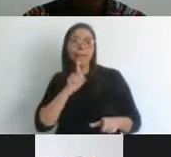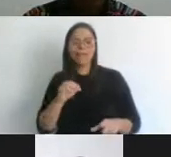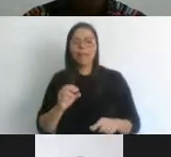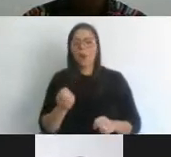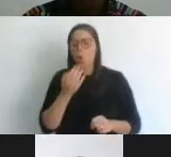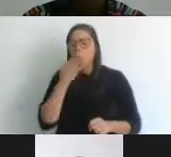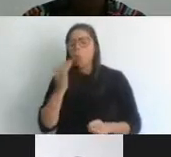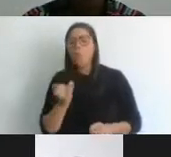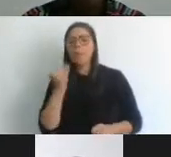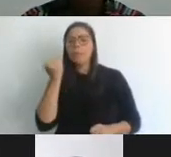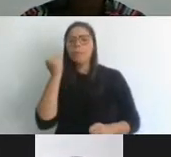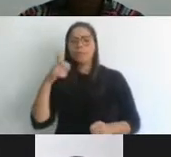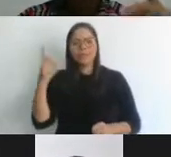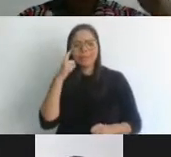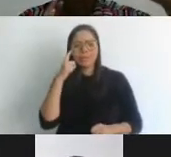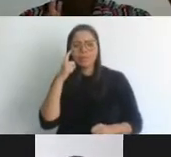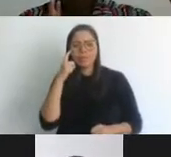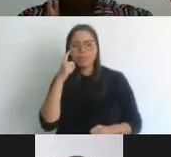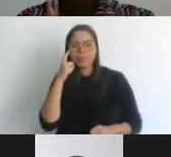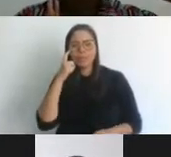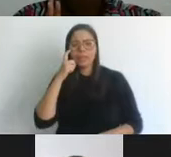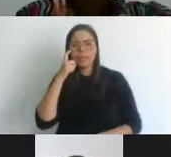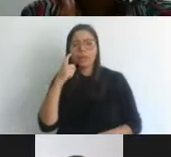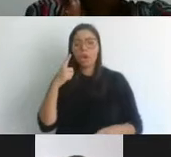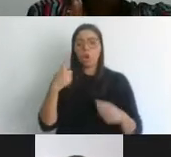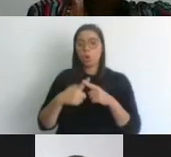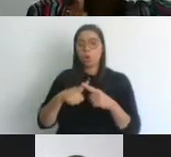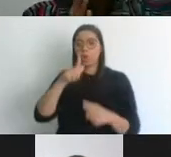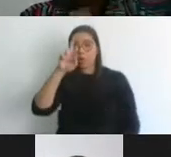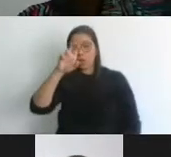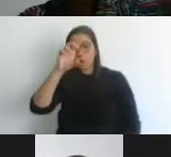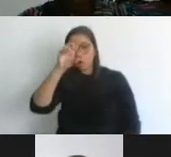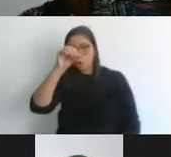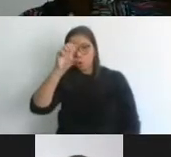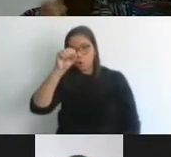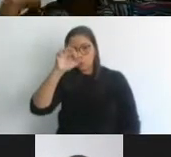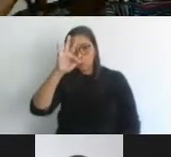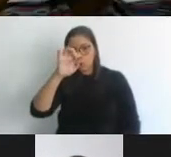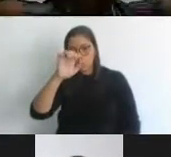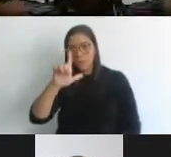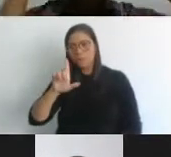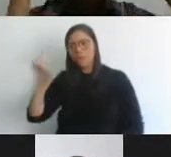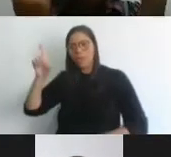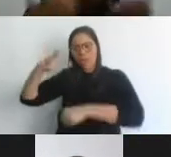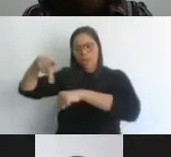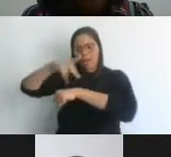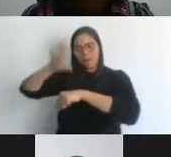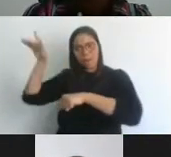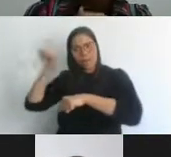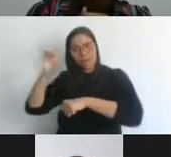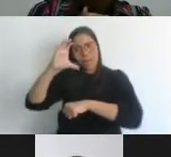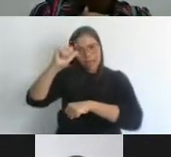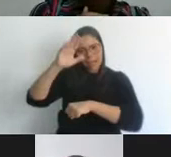de pensar a estrutura de Latino América é porque o grossura por exemplo que é de Cabo Verde Costa